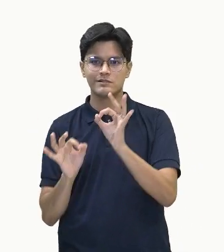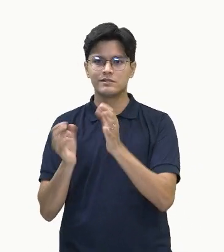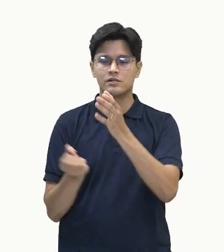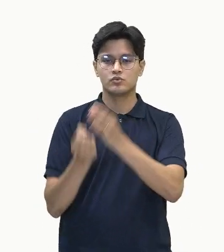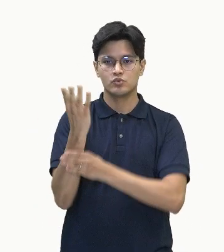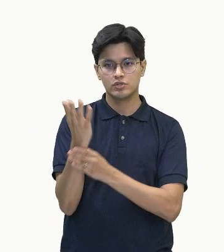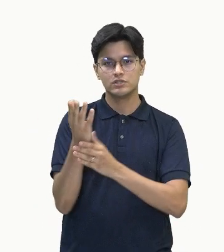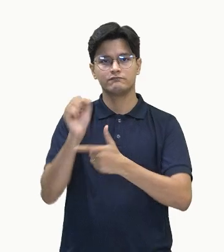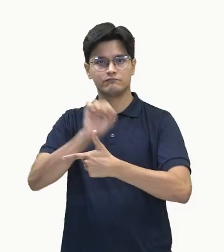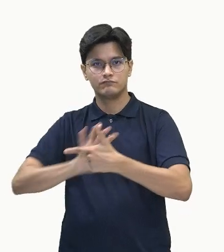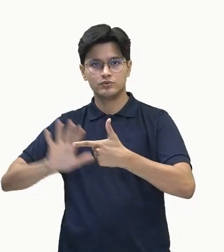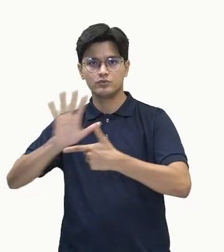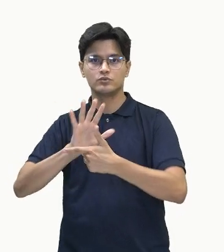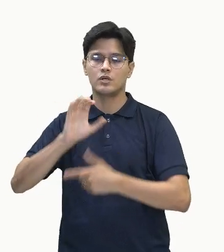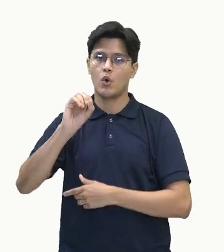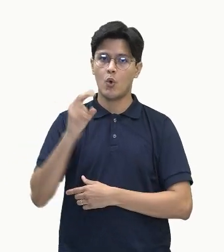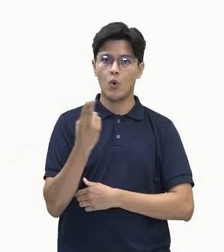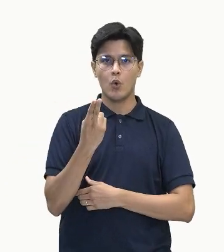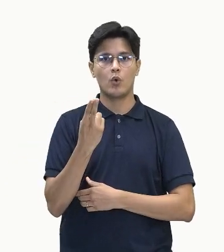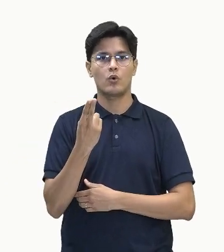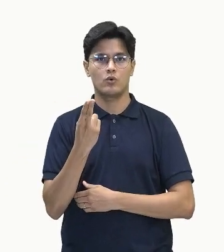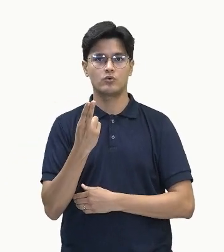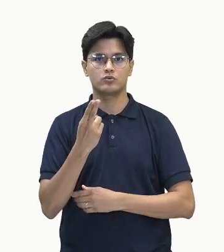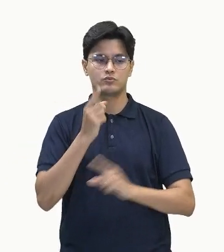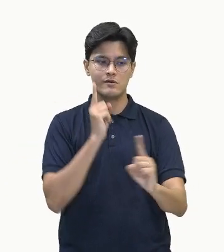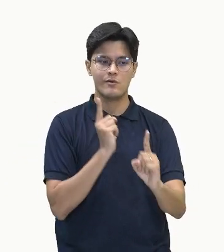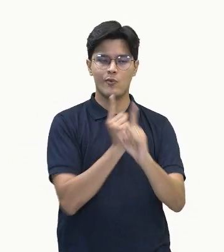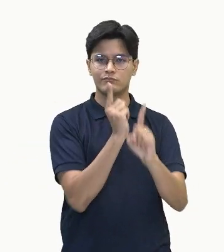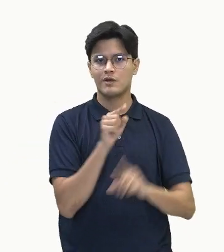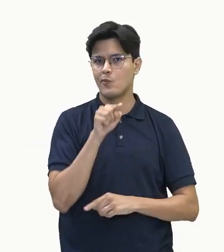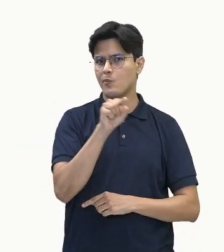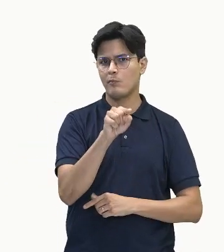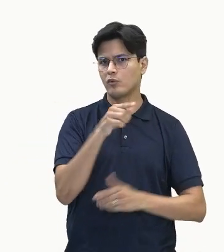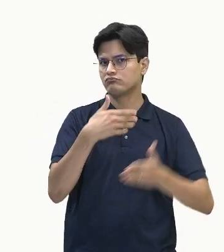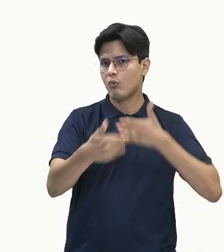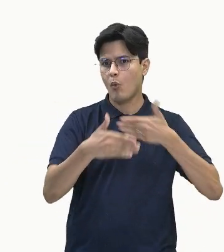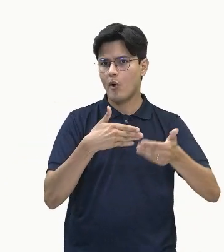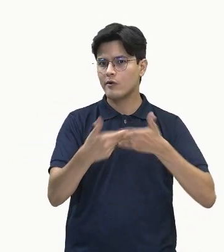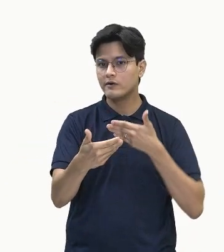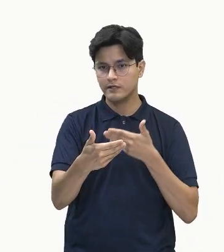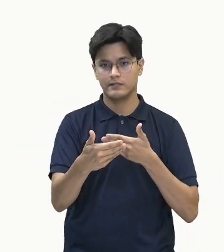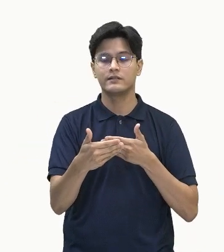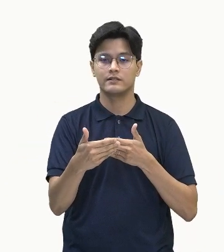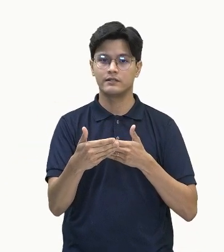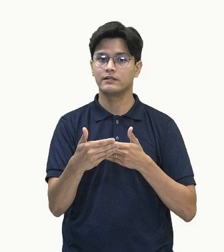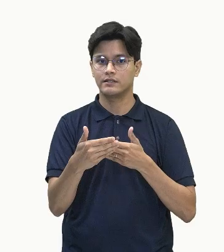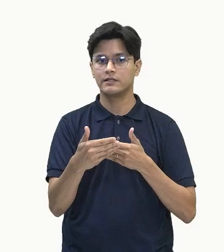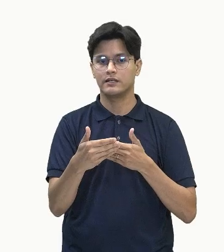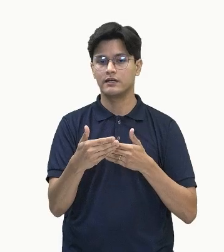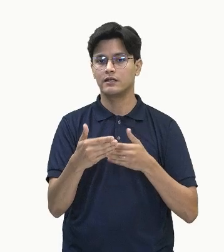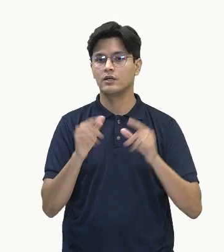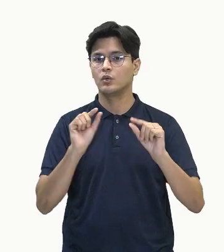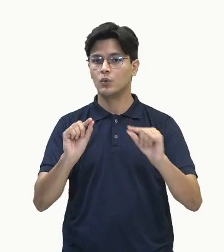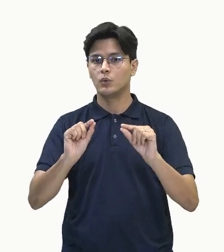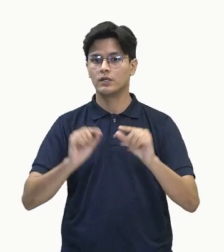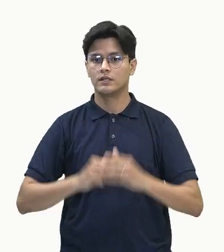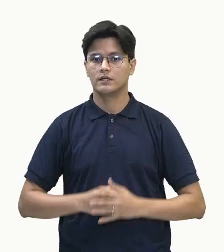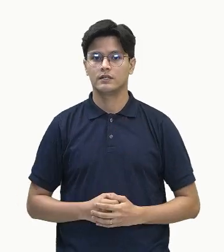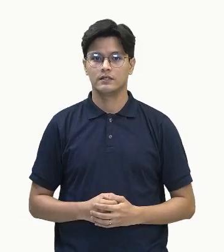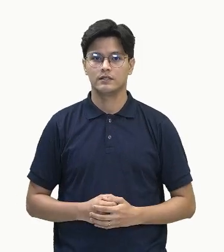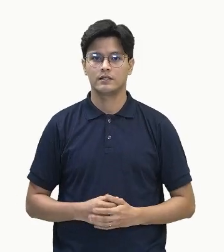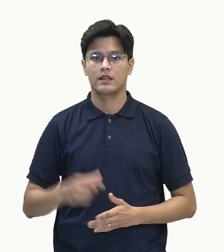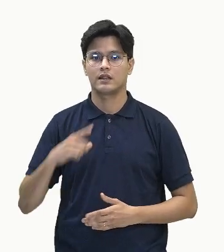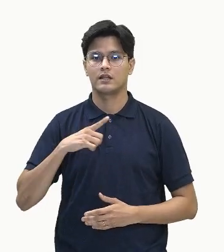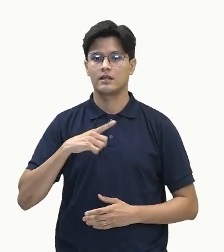também localizar pontos quaisquer, é que esse ponto que eu acabei de marcar aí em verde é o